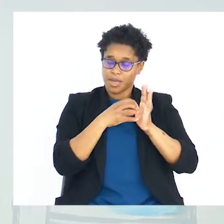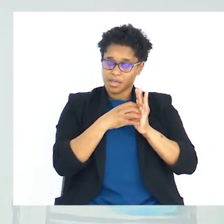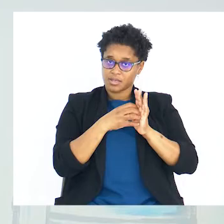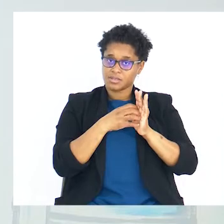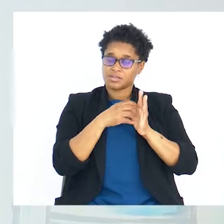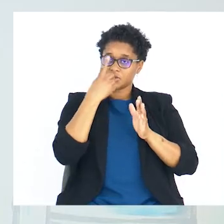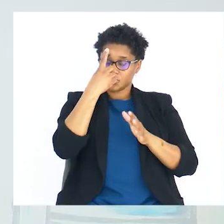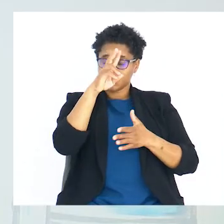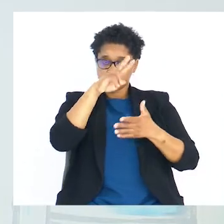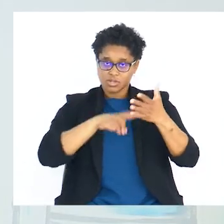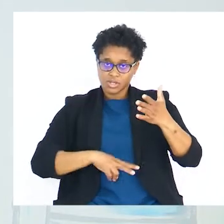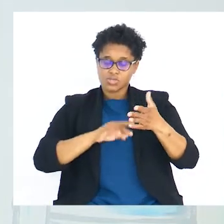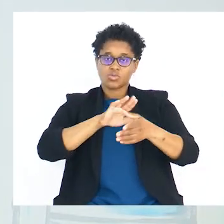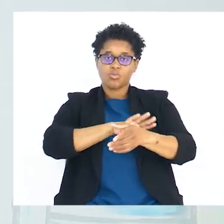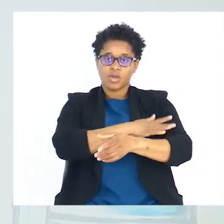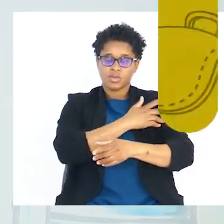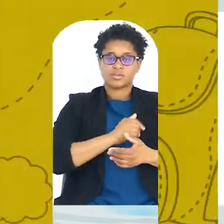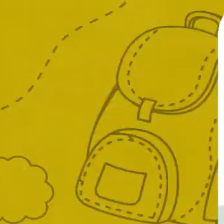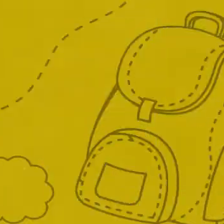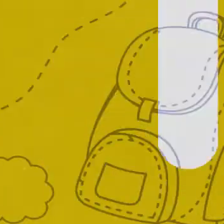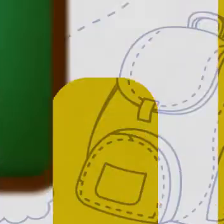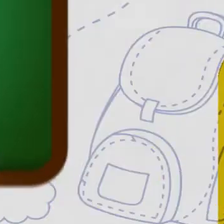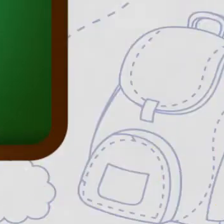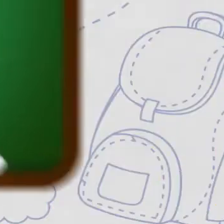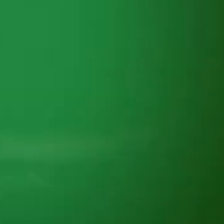marcas de um texto poético.